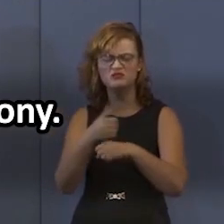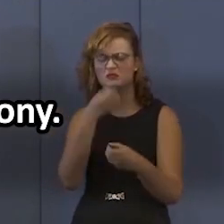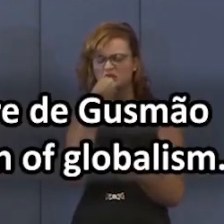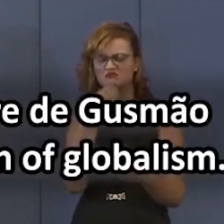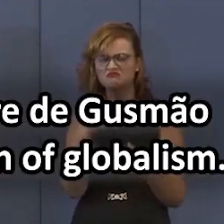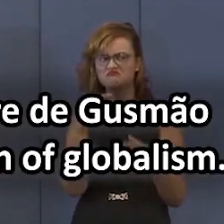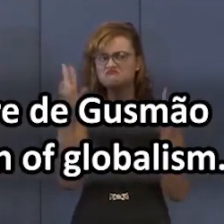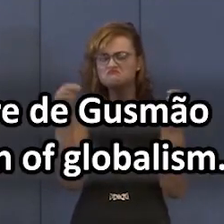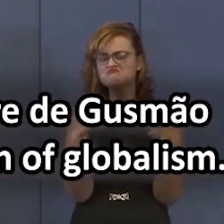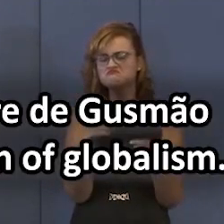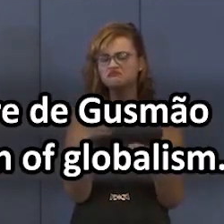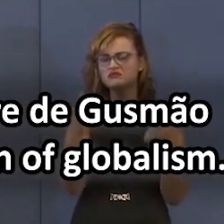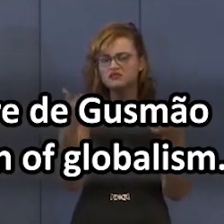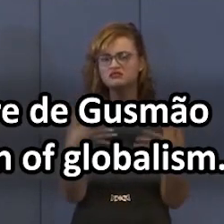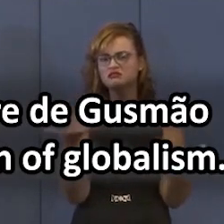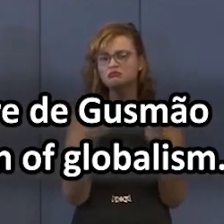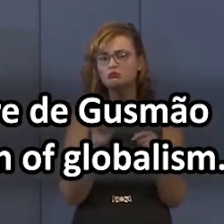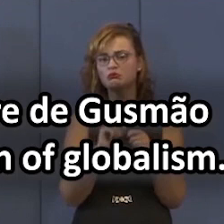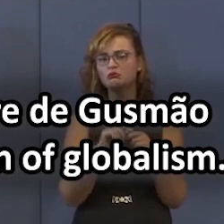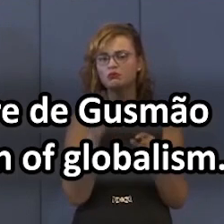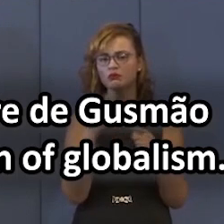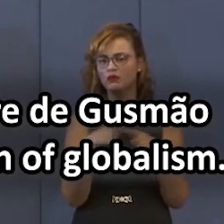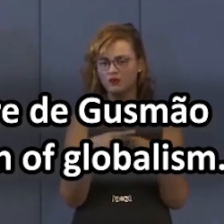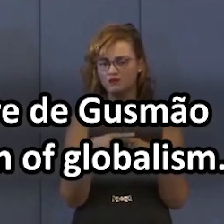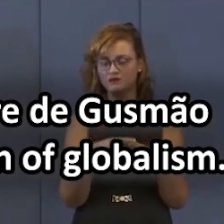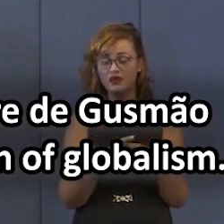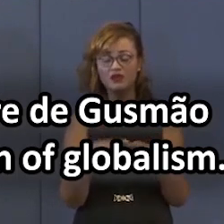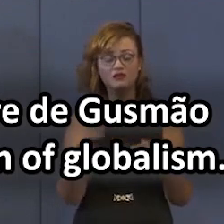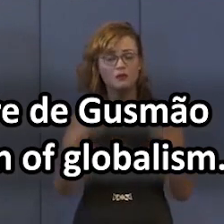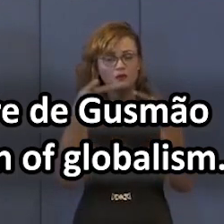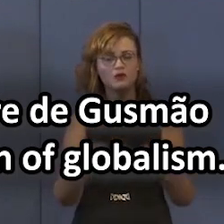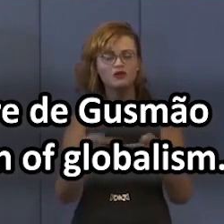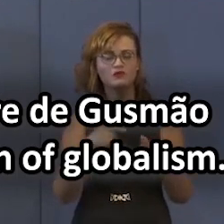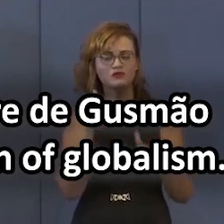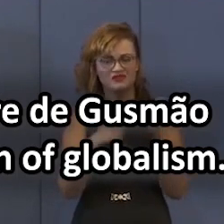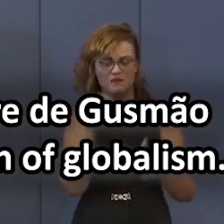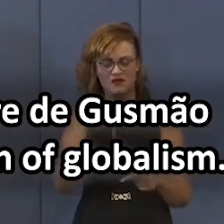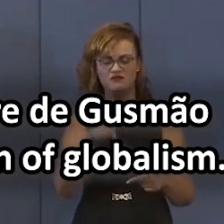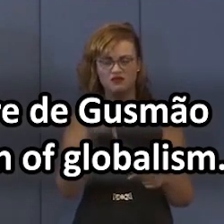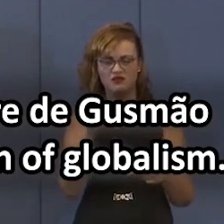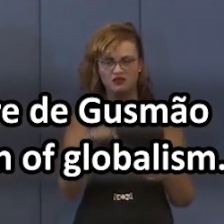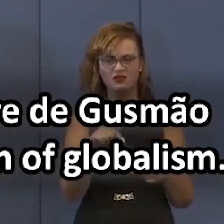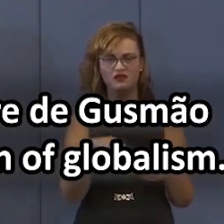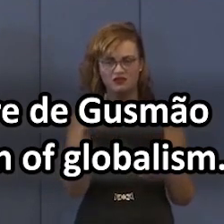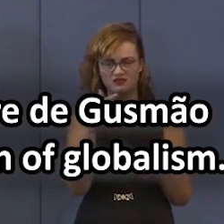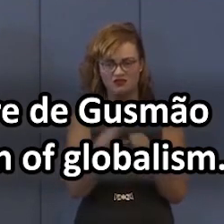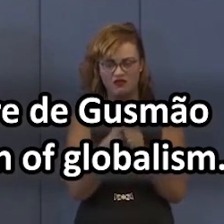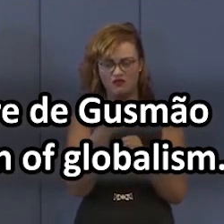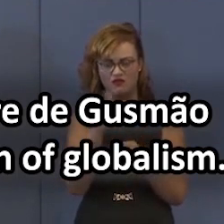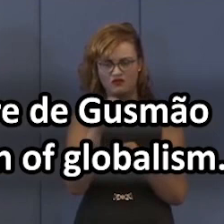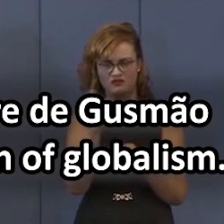Razony. Nós tínhamos colocado no nosso programa de atividades da Fundação Alexandre de Gusmão para esse ano